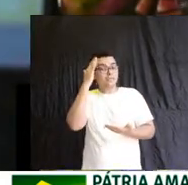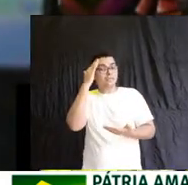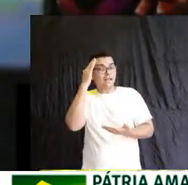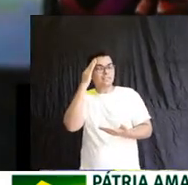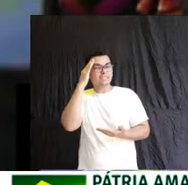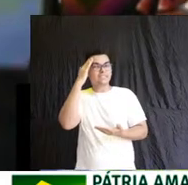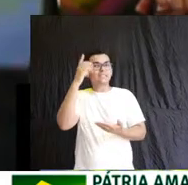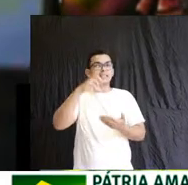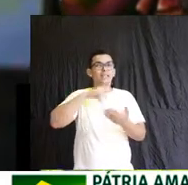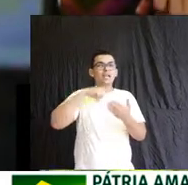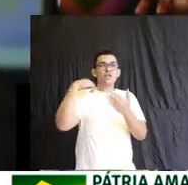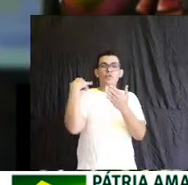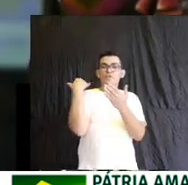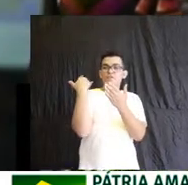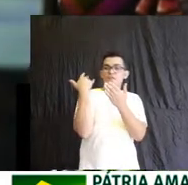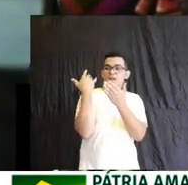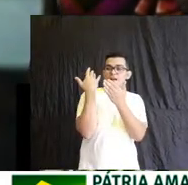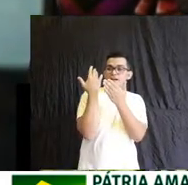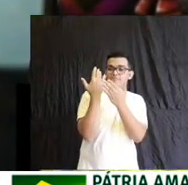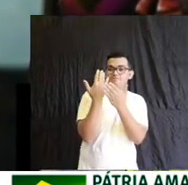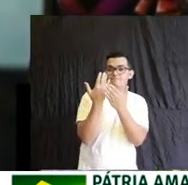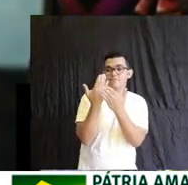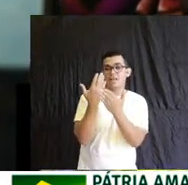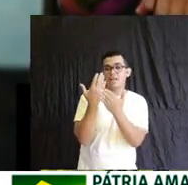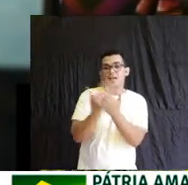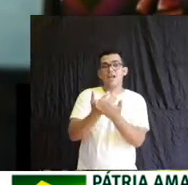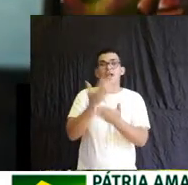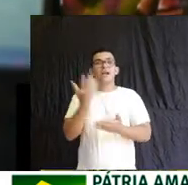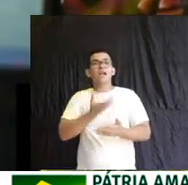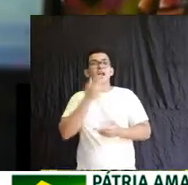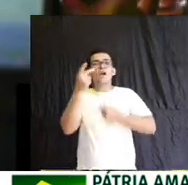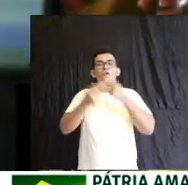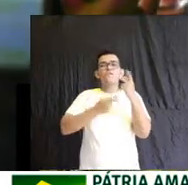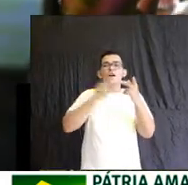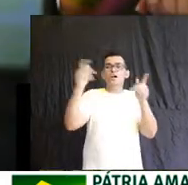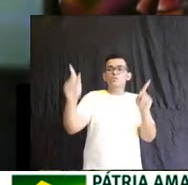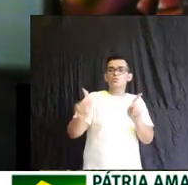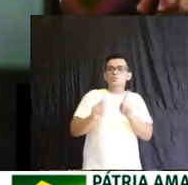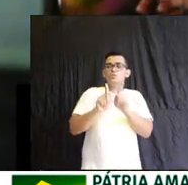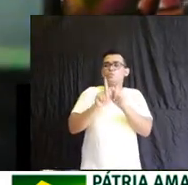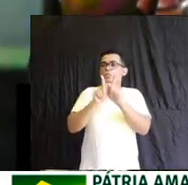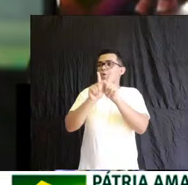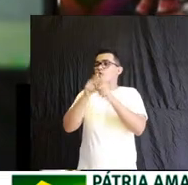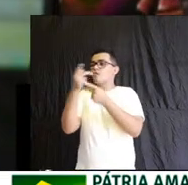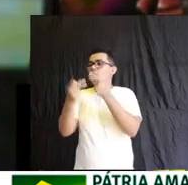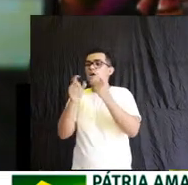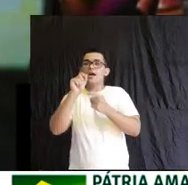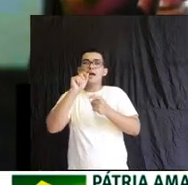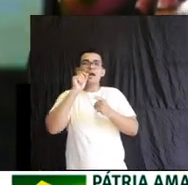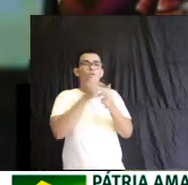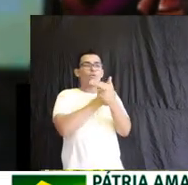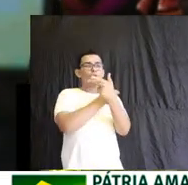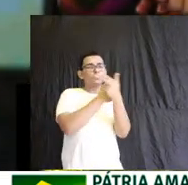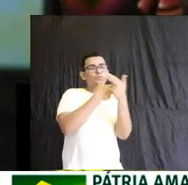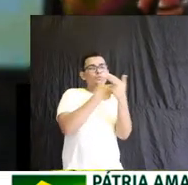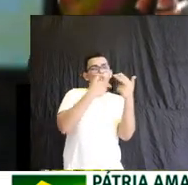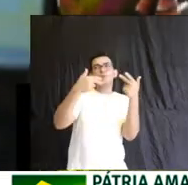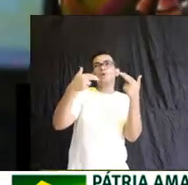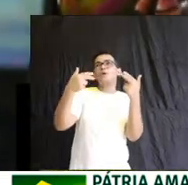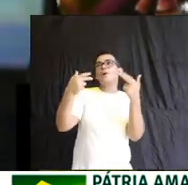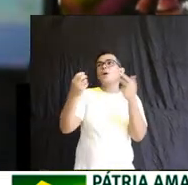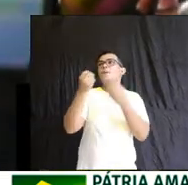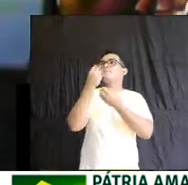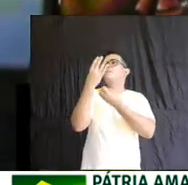já faz tempo que eu queria te falar das coisas